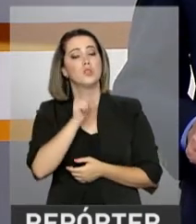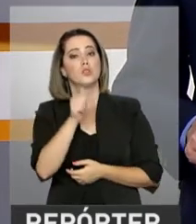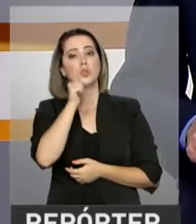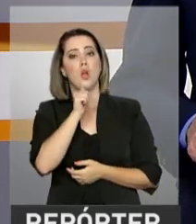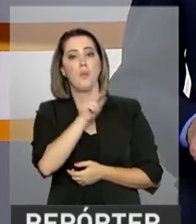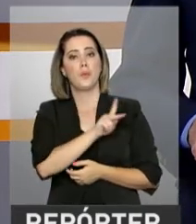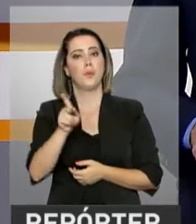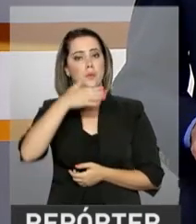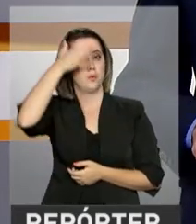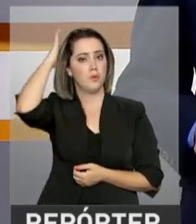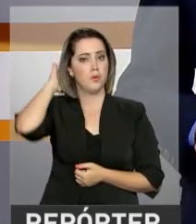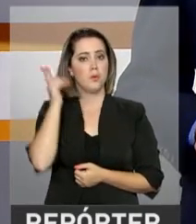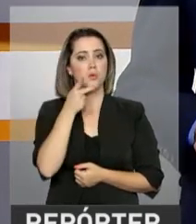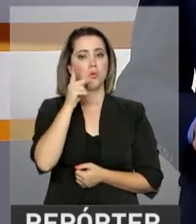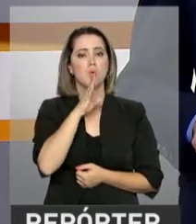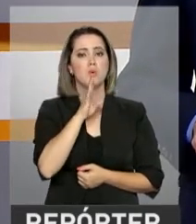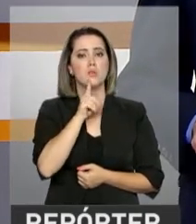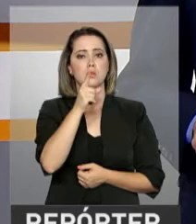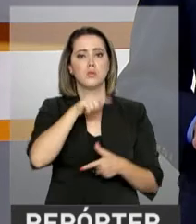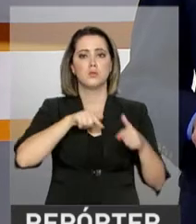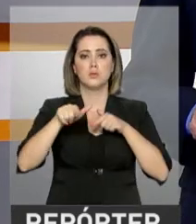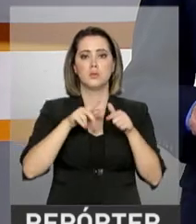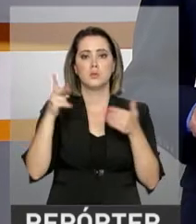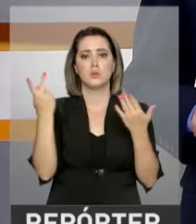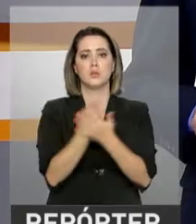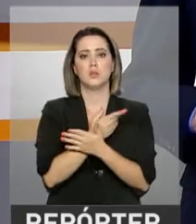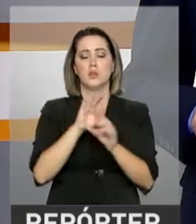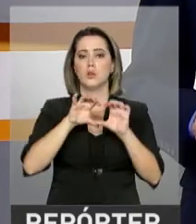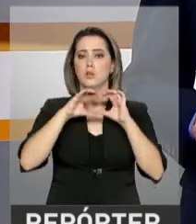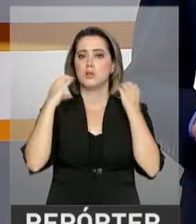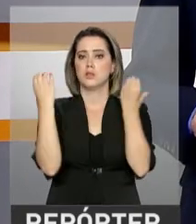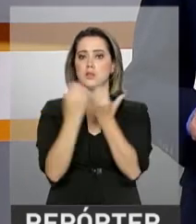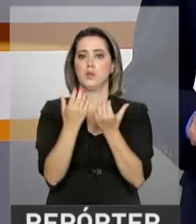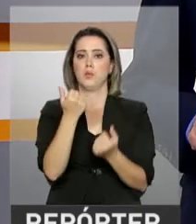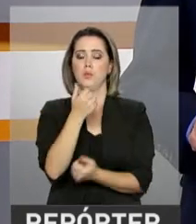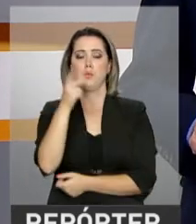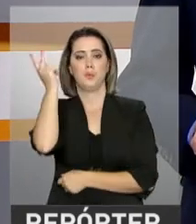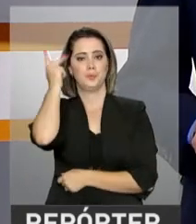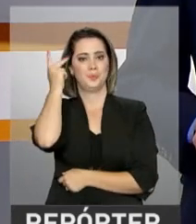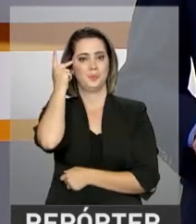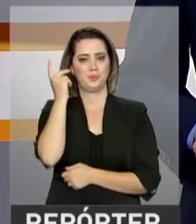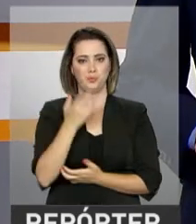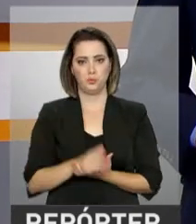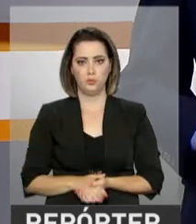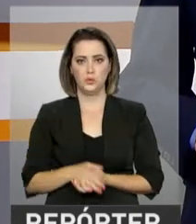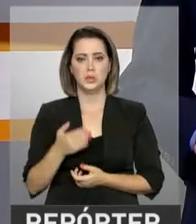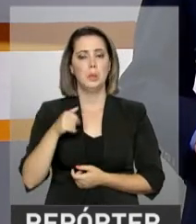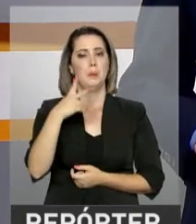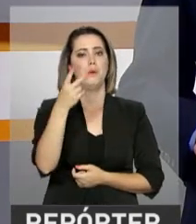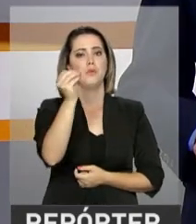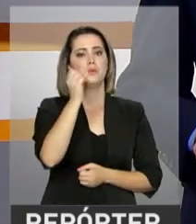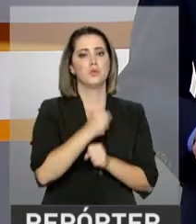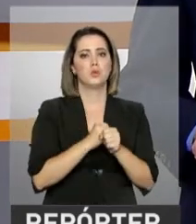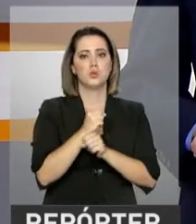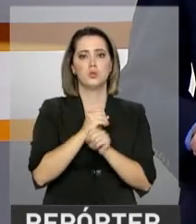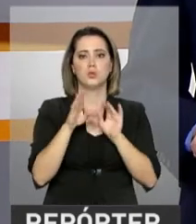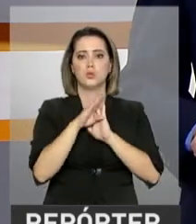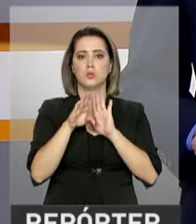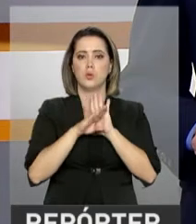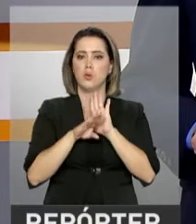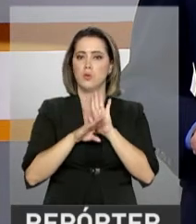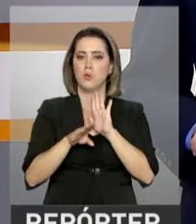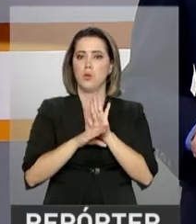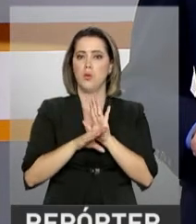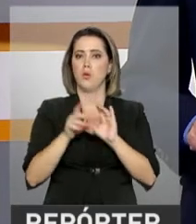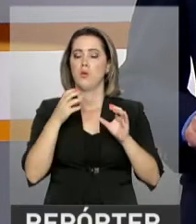temer conhecer o trabalho que é feito na comunidade de paraisópolis em são paulo são quase 20 anos do programa a instalar